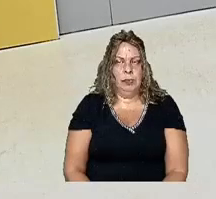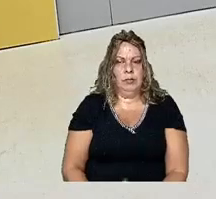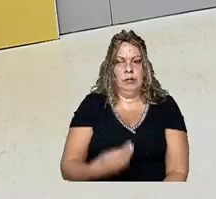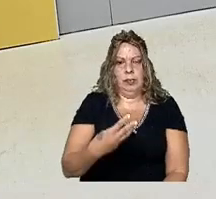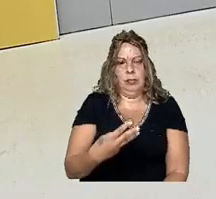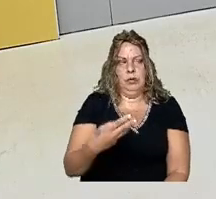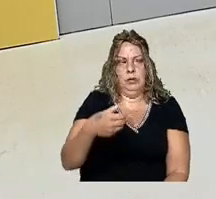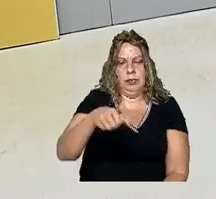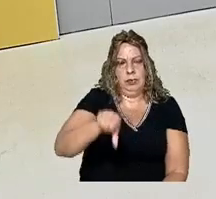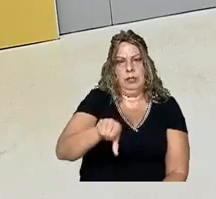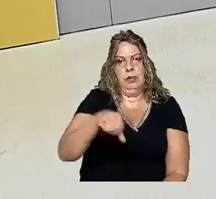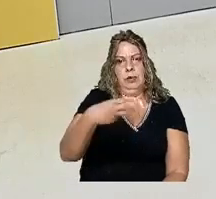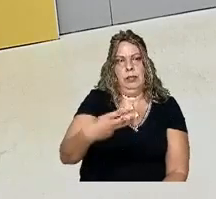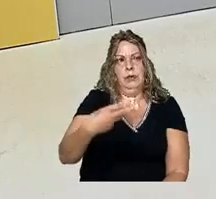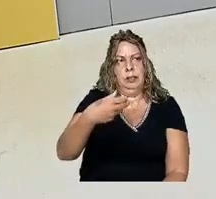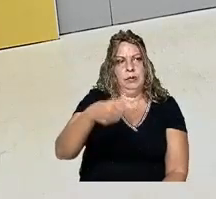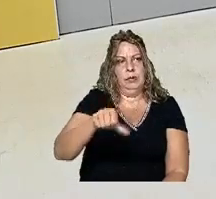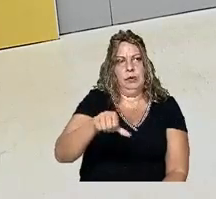saiu.